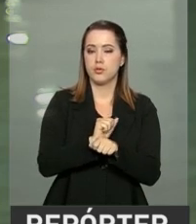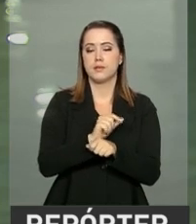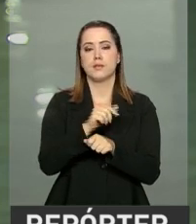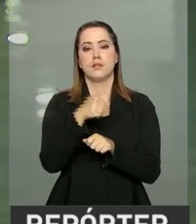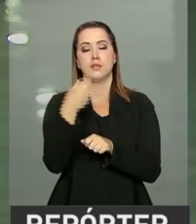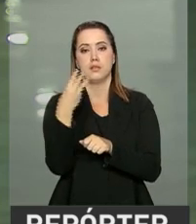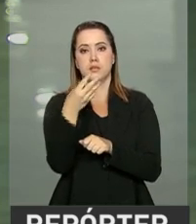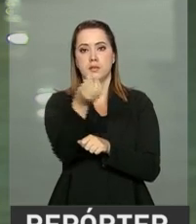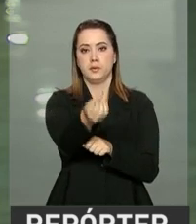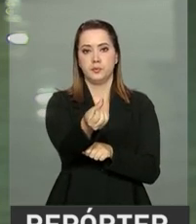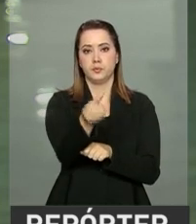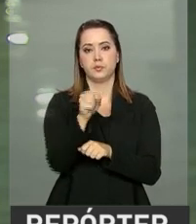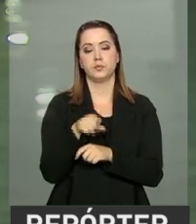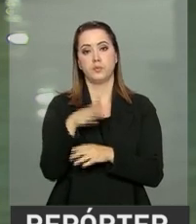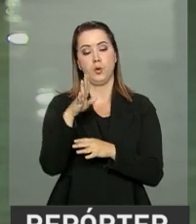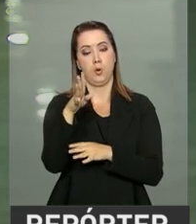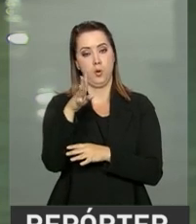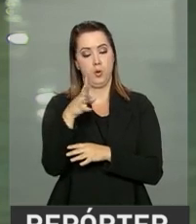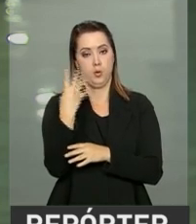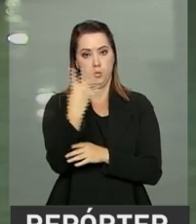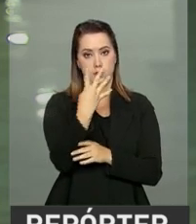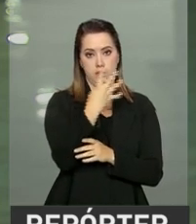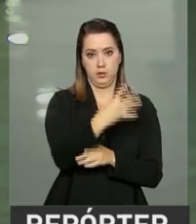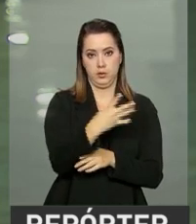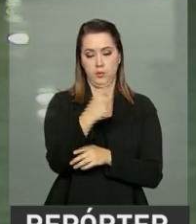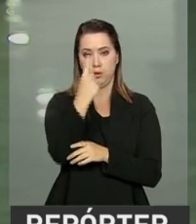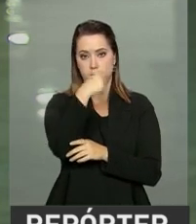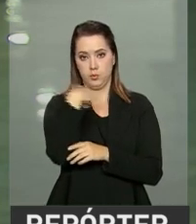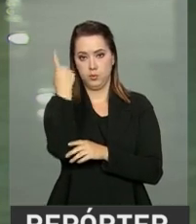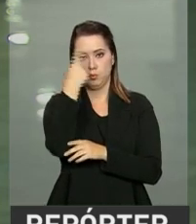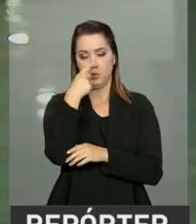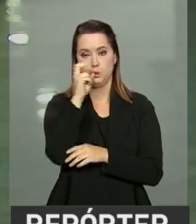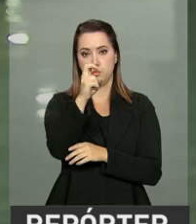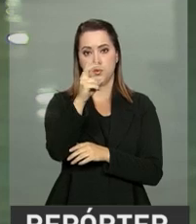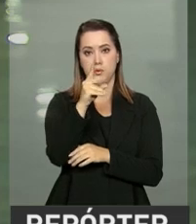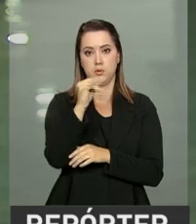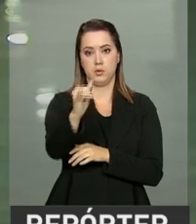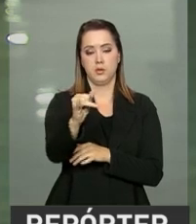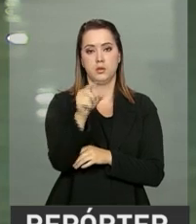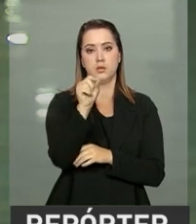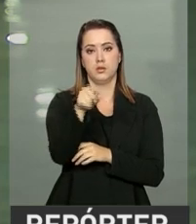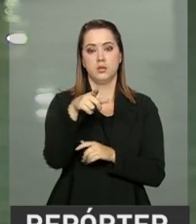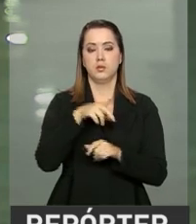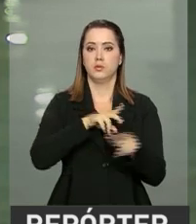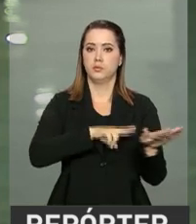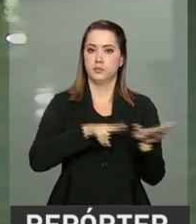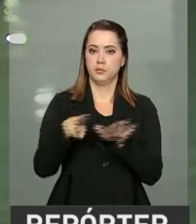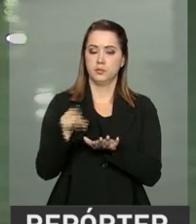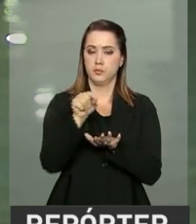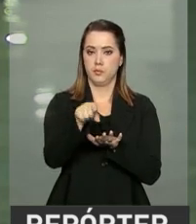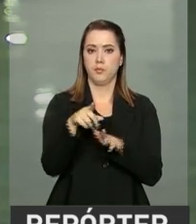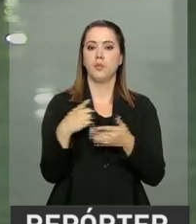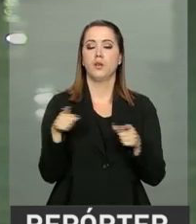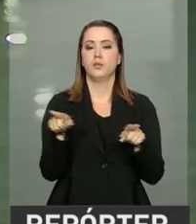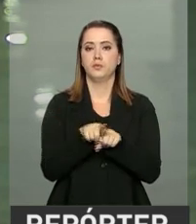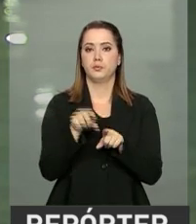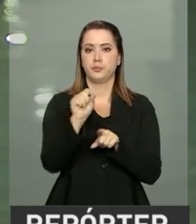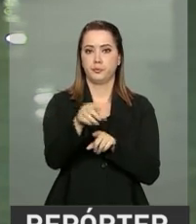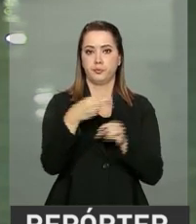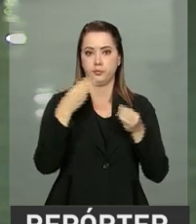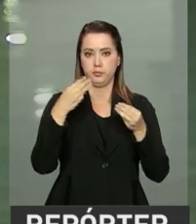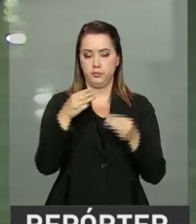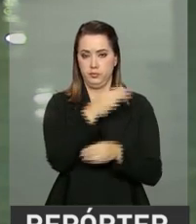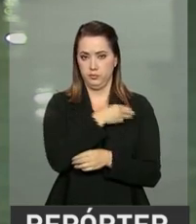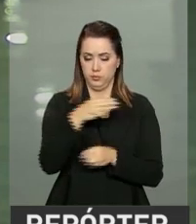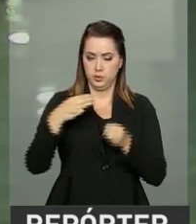horas em apenas 5 dias da semana, o que extrapolaria a jornada máxima de 8 horas por dia. Por fim, José Luiz, o Ministério